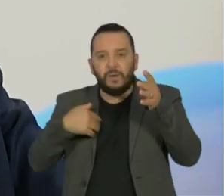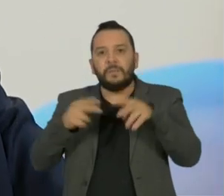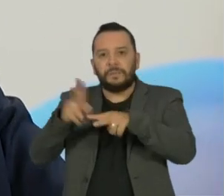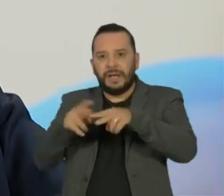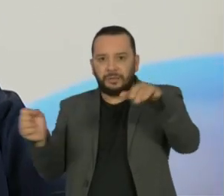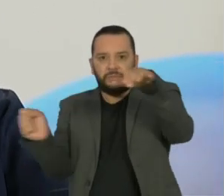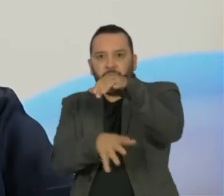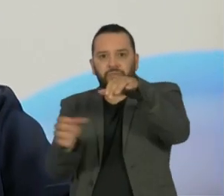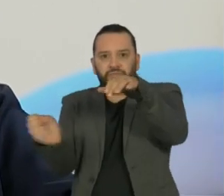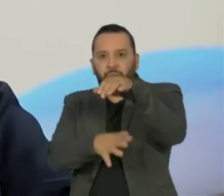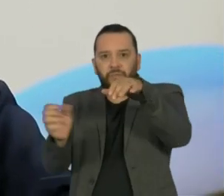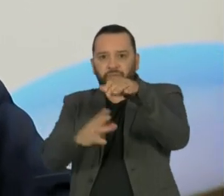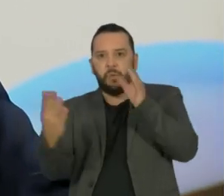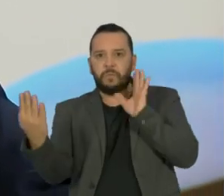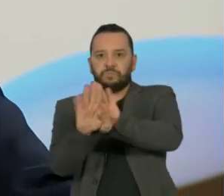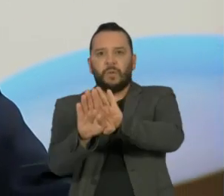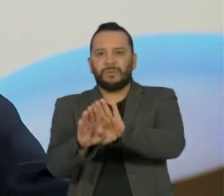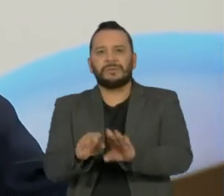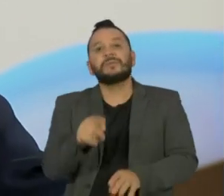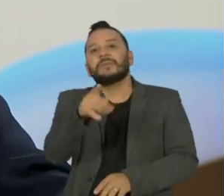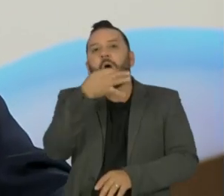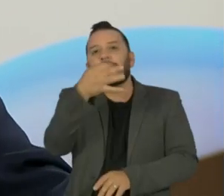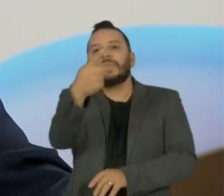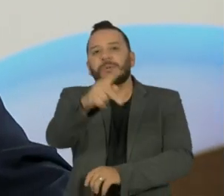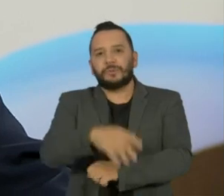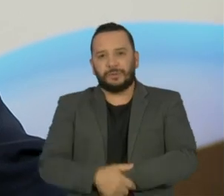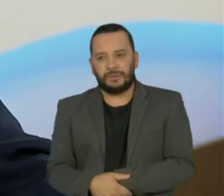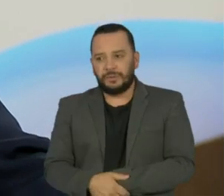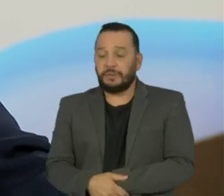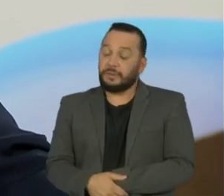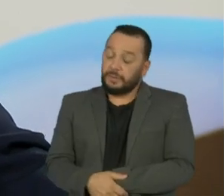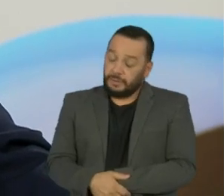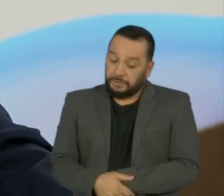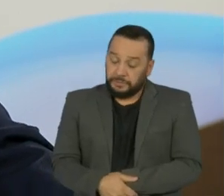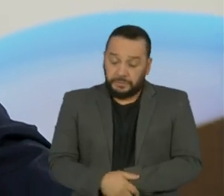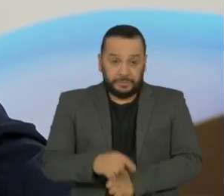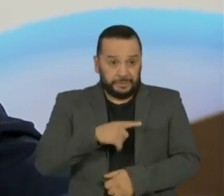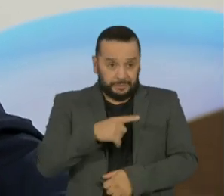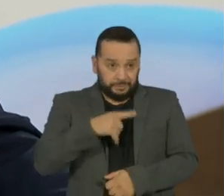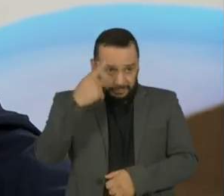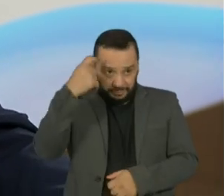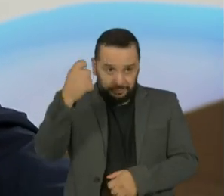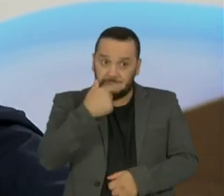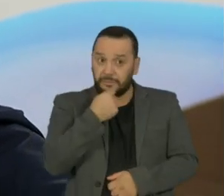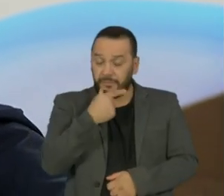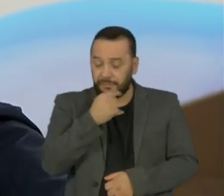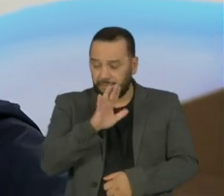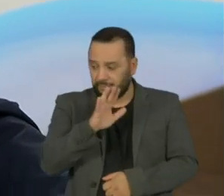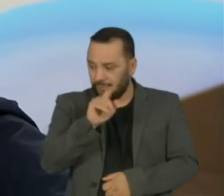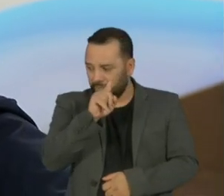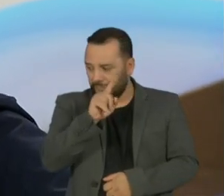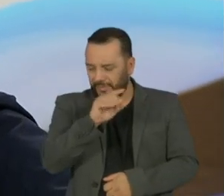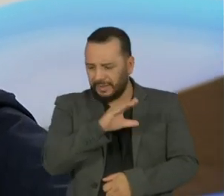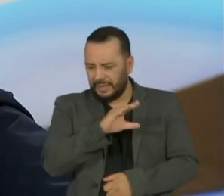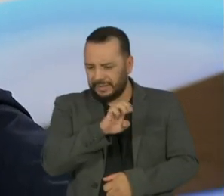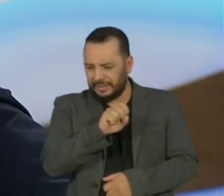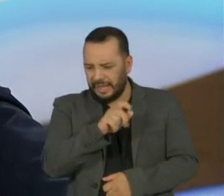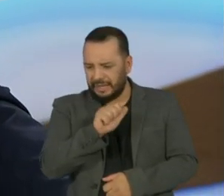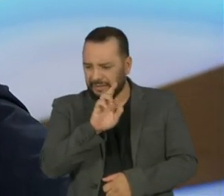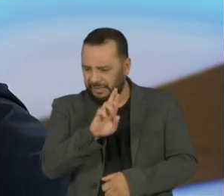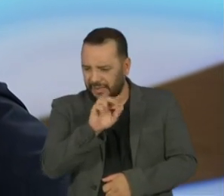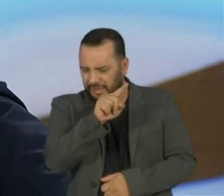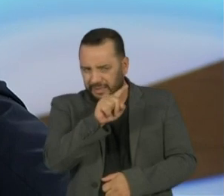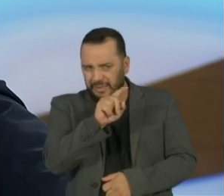césar desembargador césar quer conselheiro e com mandato lá que foi